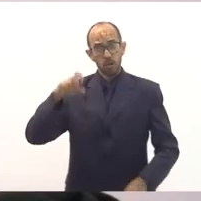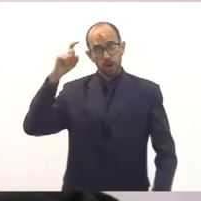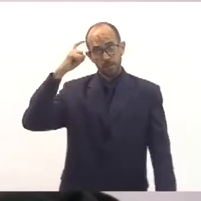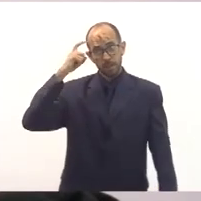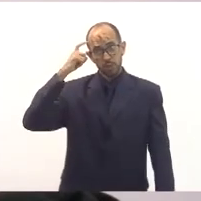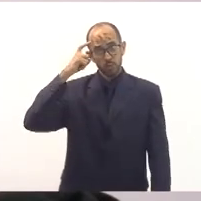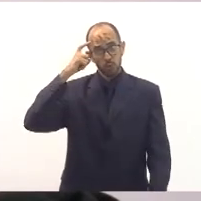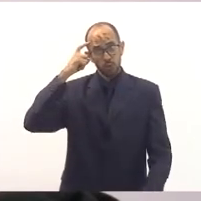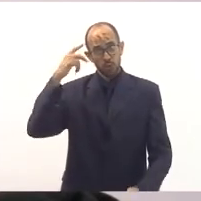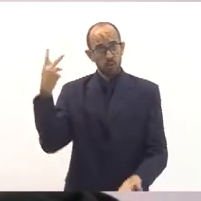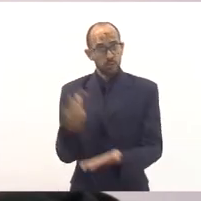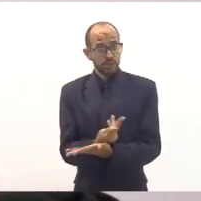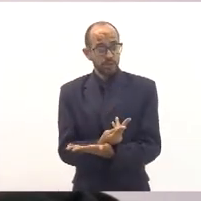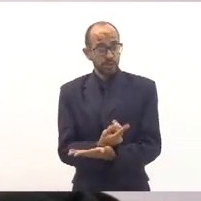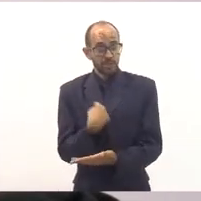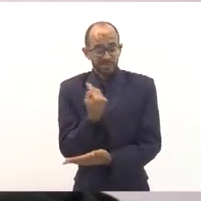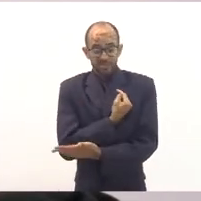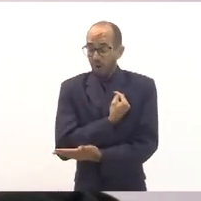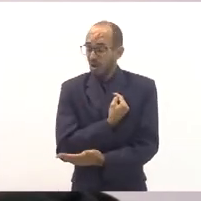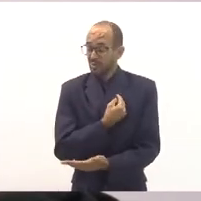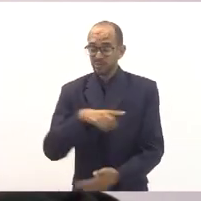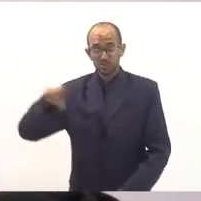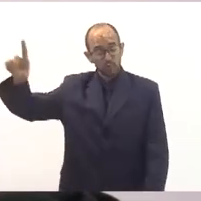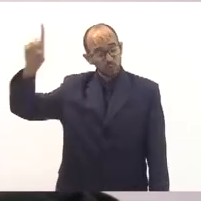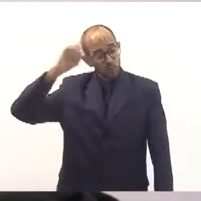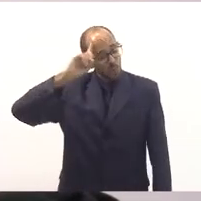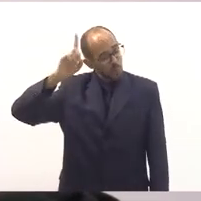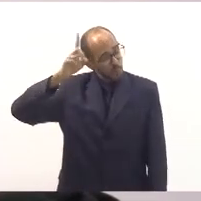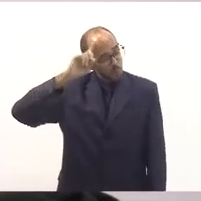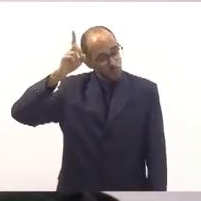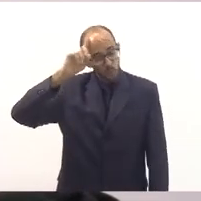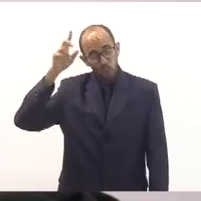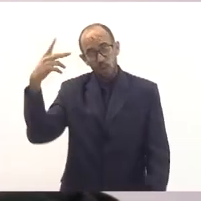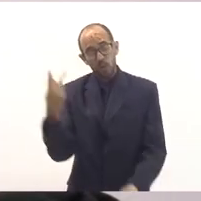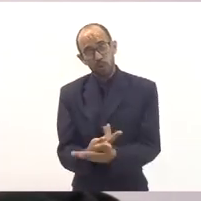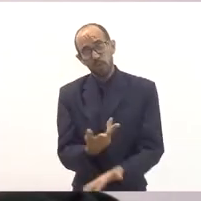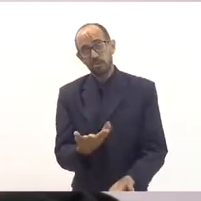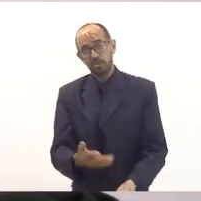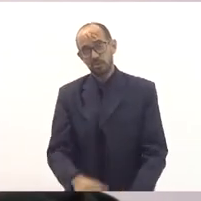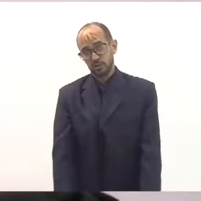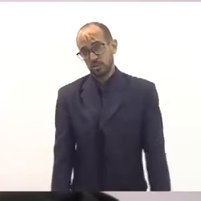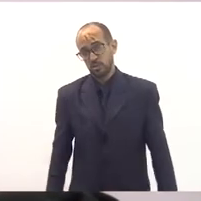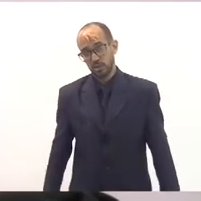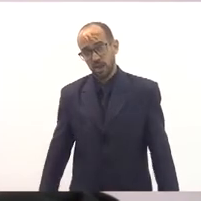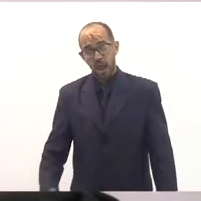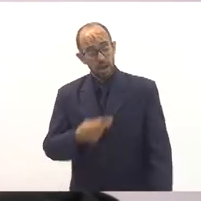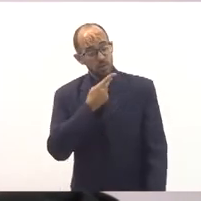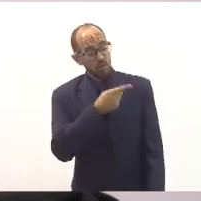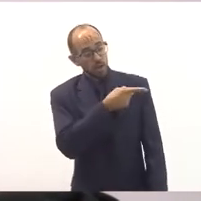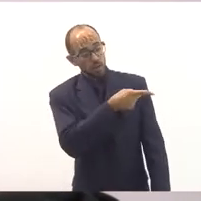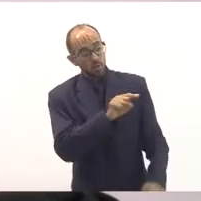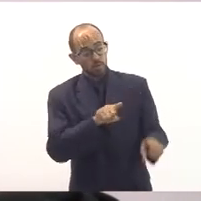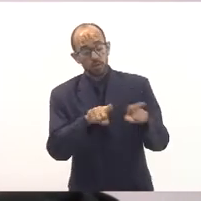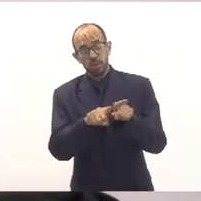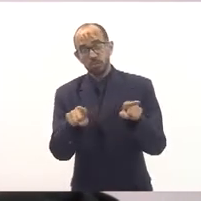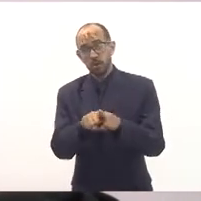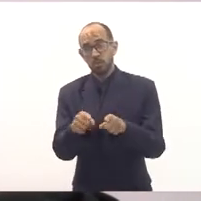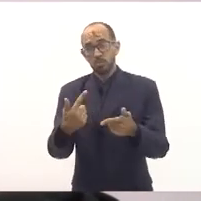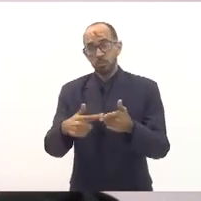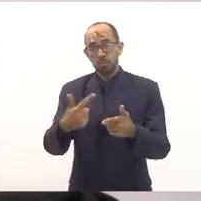que ela fosse passar a gente passa isso todo santo dia ela falou que estão de